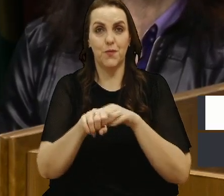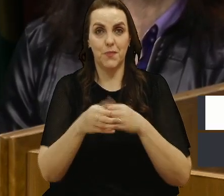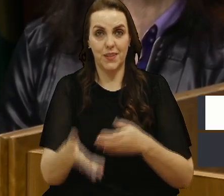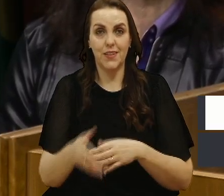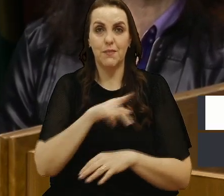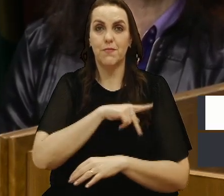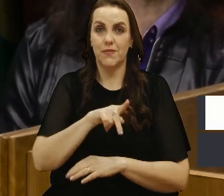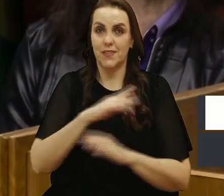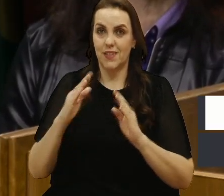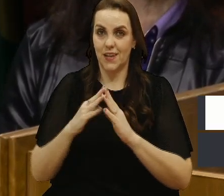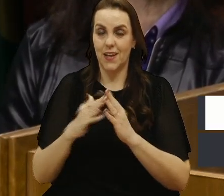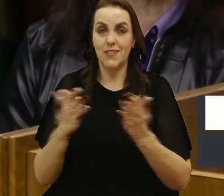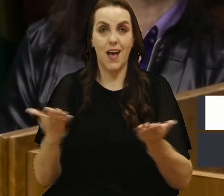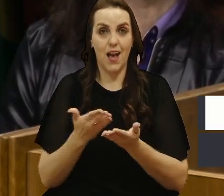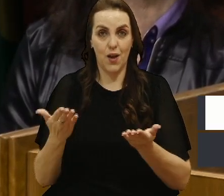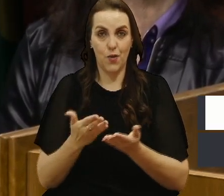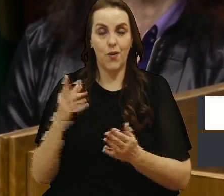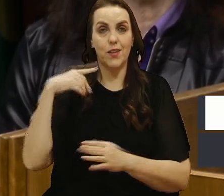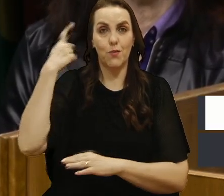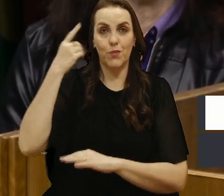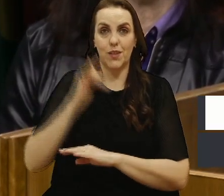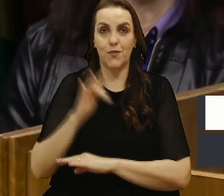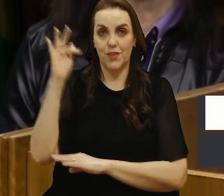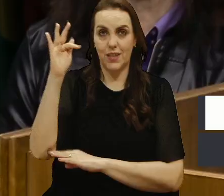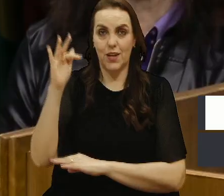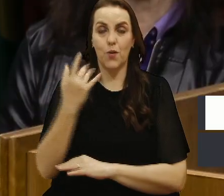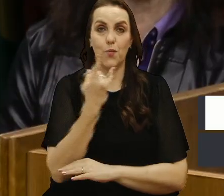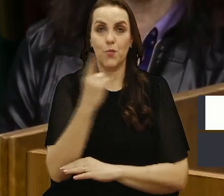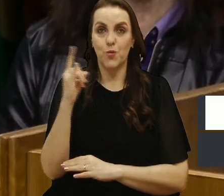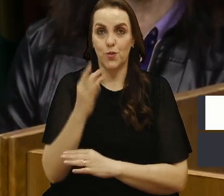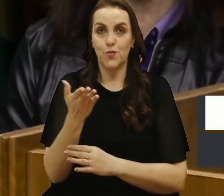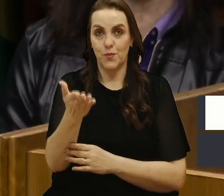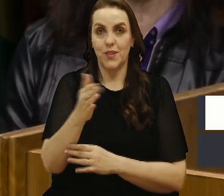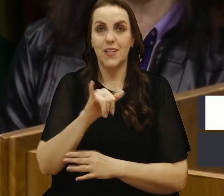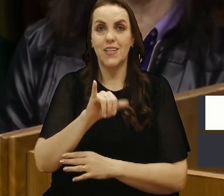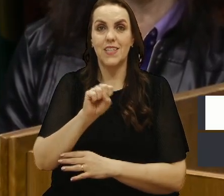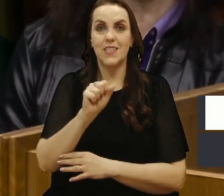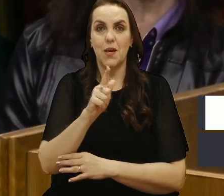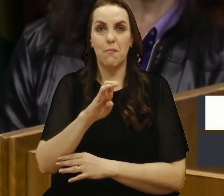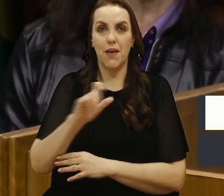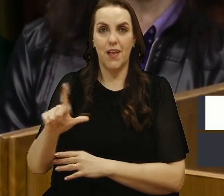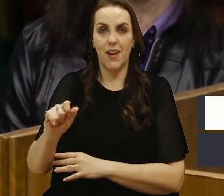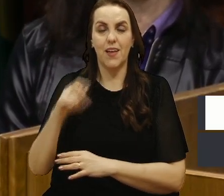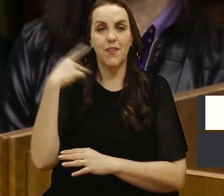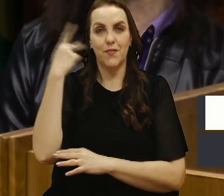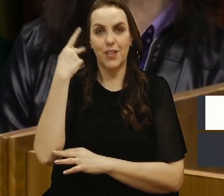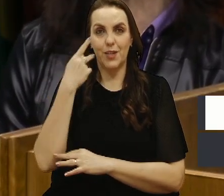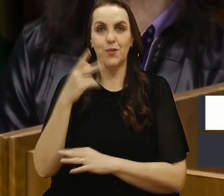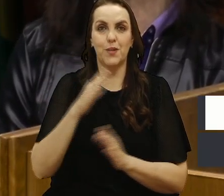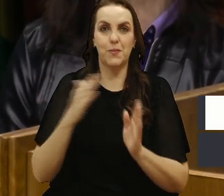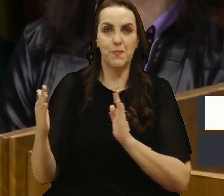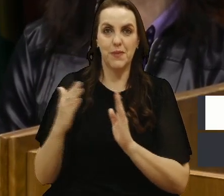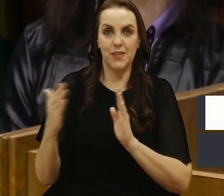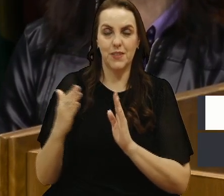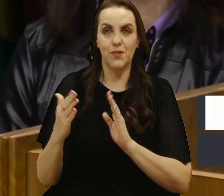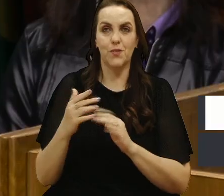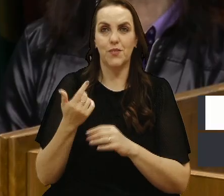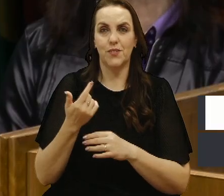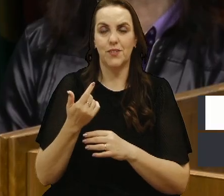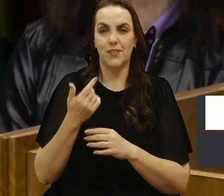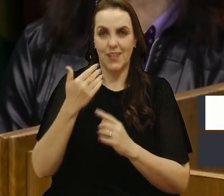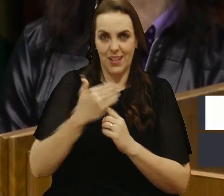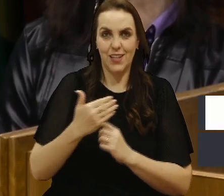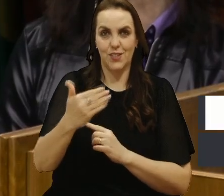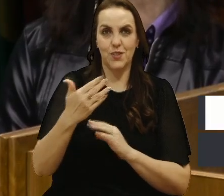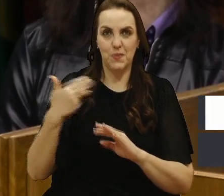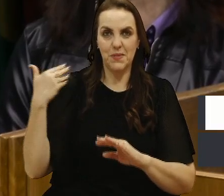casa, atual deputada federal. E, por último, aqui a Isabela Heck Schumacher, que foi vereadora por um período, na última legislatura, se eu não me engano, né,